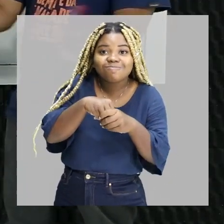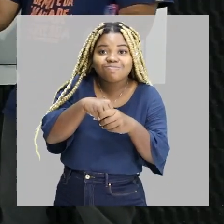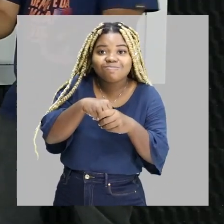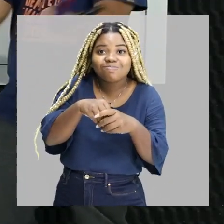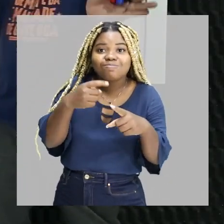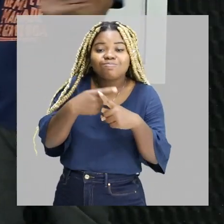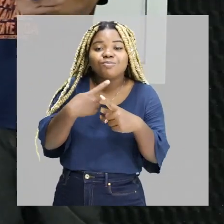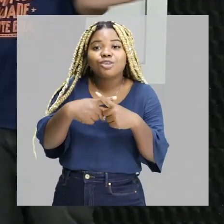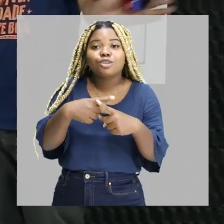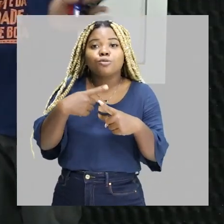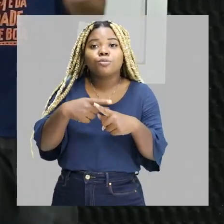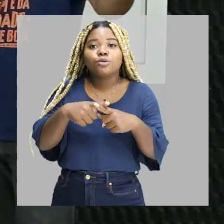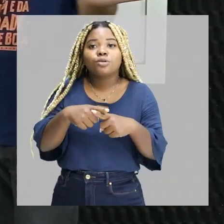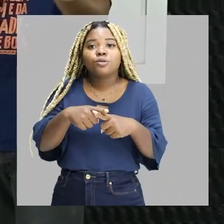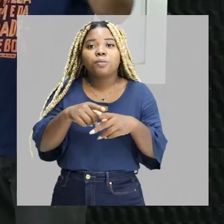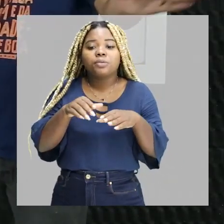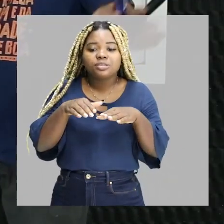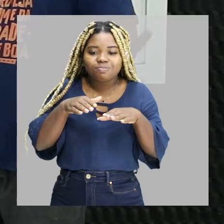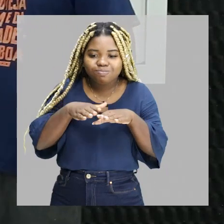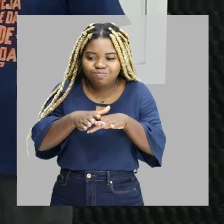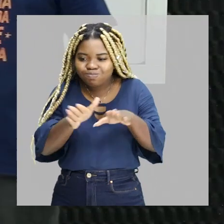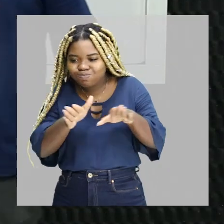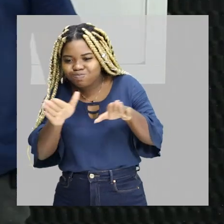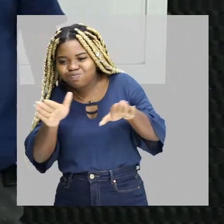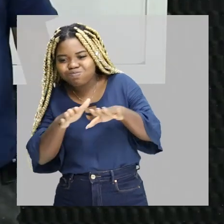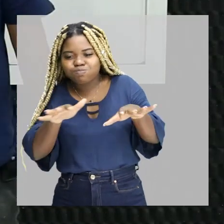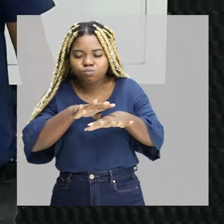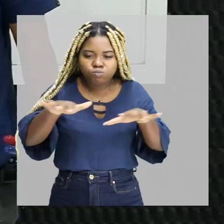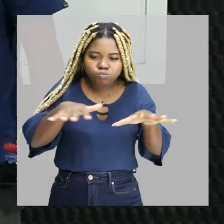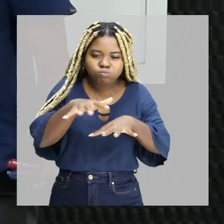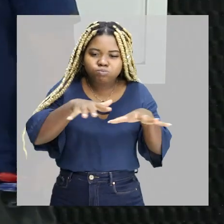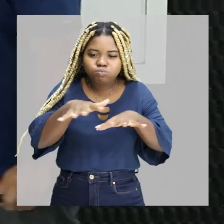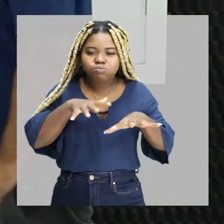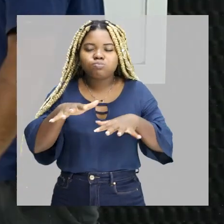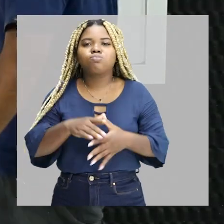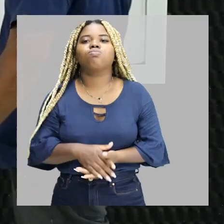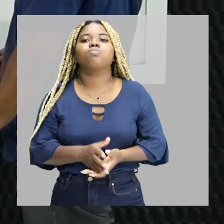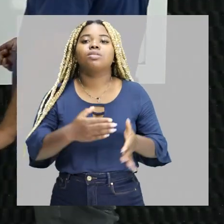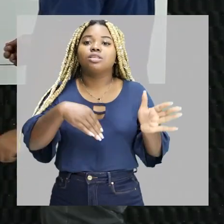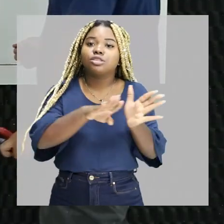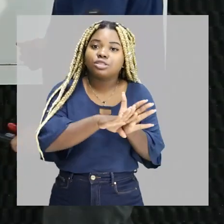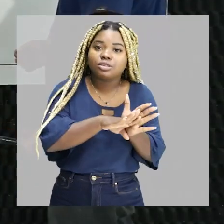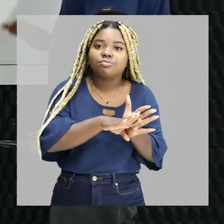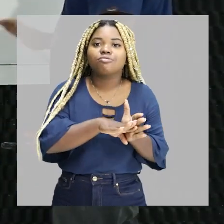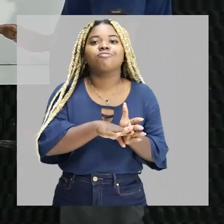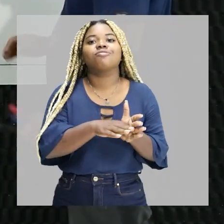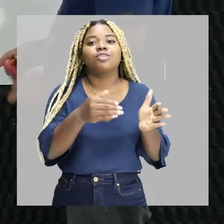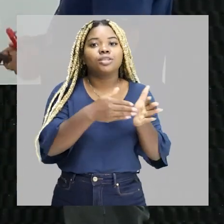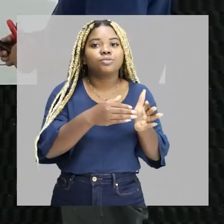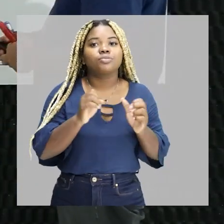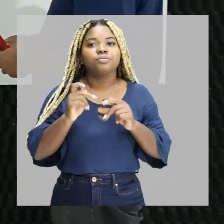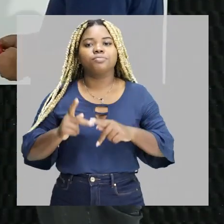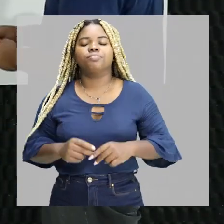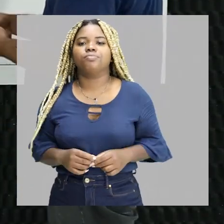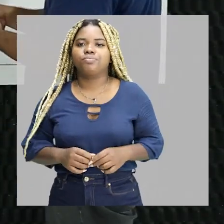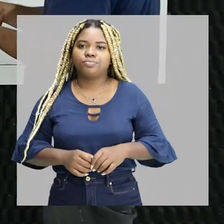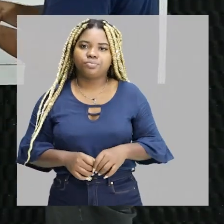ele começa a empurrar as paredes do recipiente até chegar no outro ponto. Tá ok? Certinho?